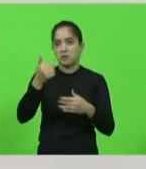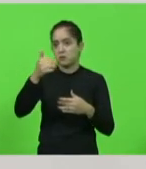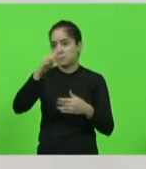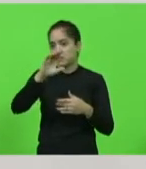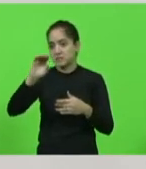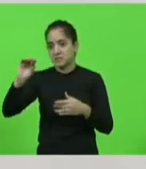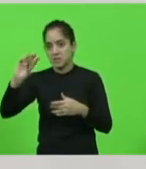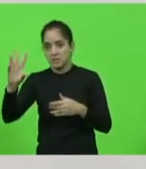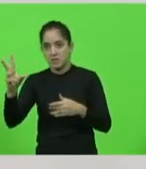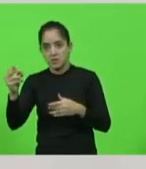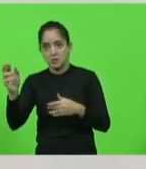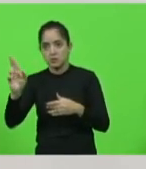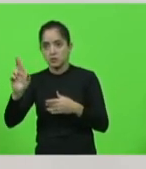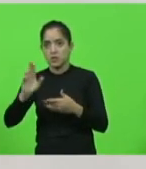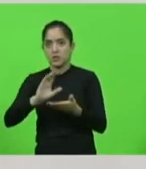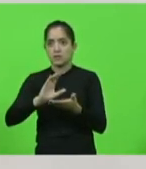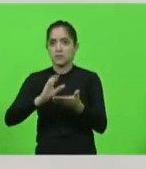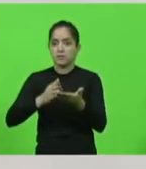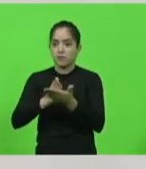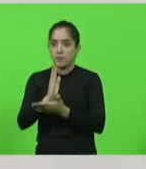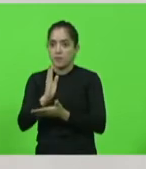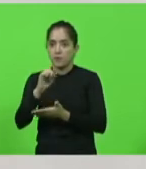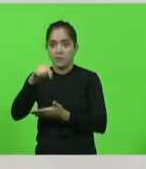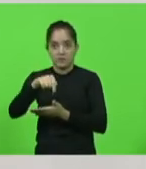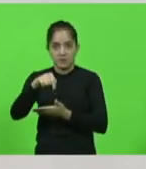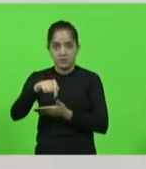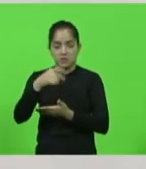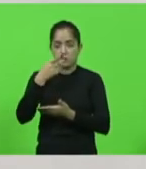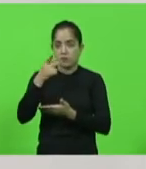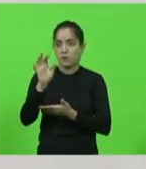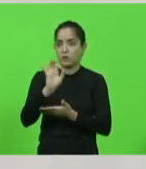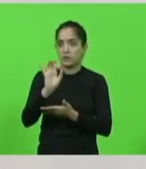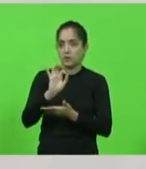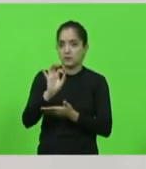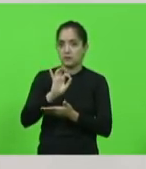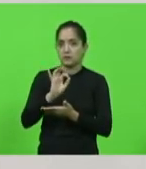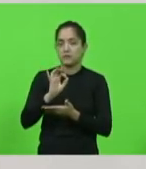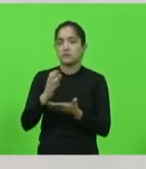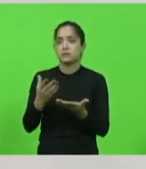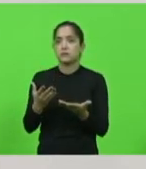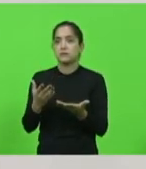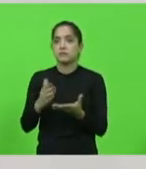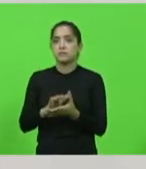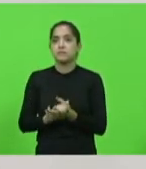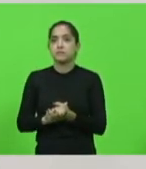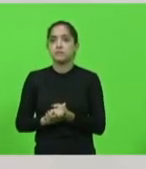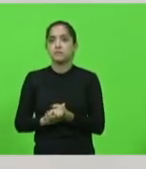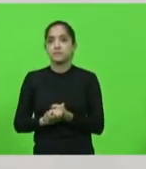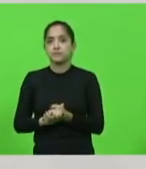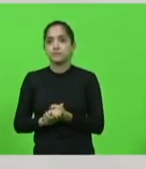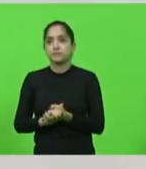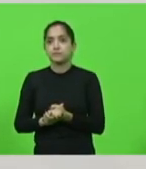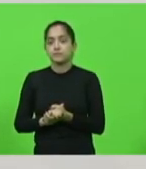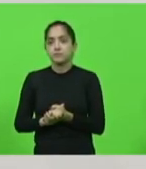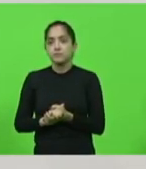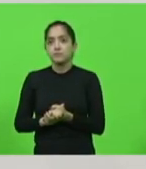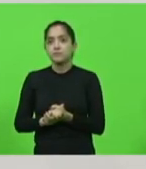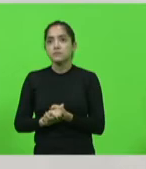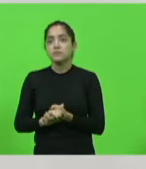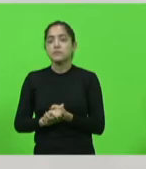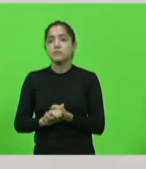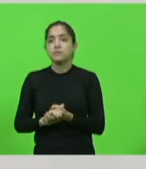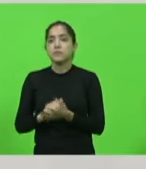aprovamos nessa casa, nós que estão até fazendo boquinha, onda para pegar, vamos usar um termo aqui